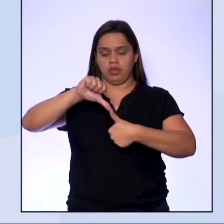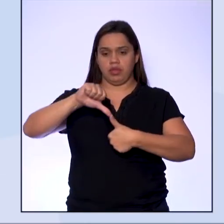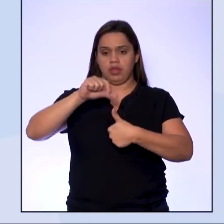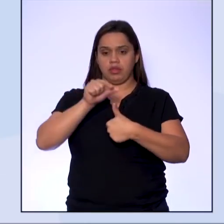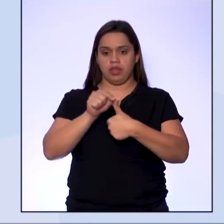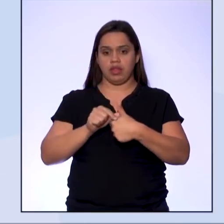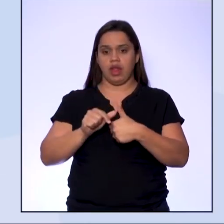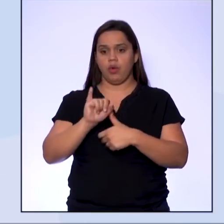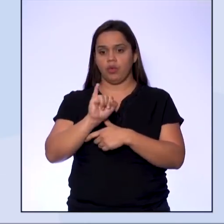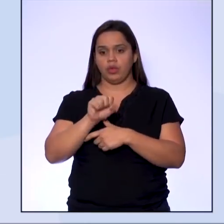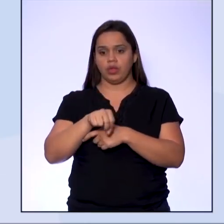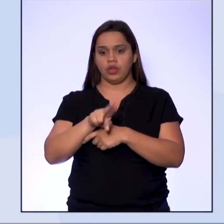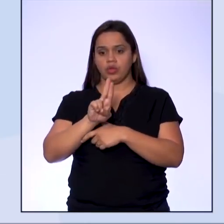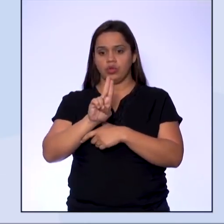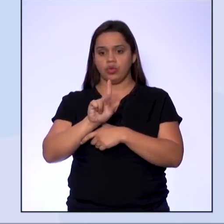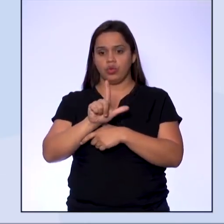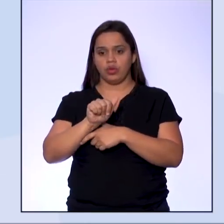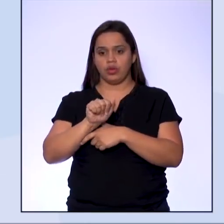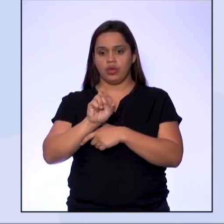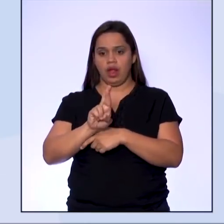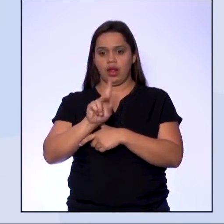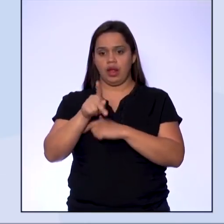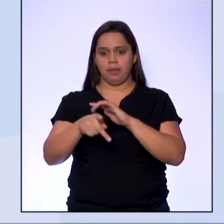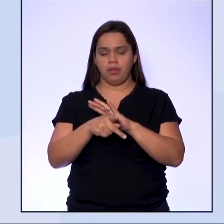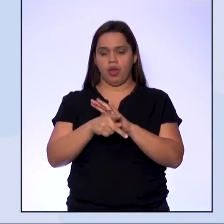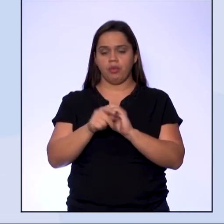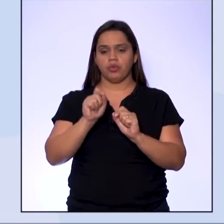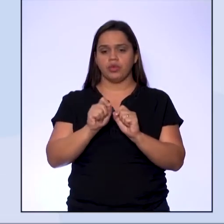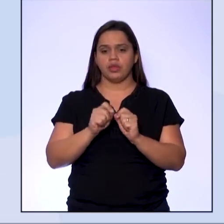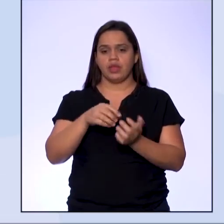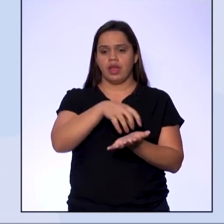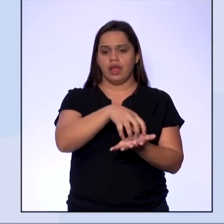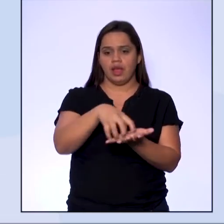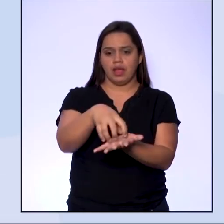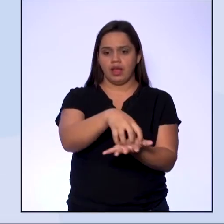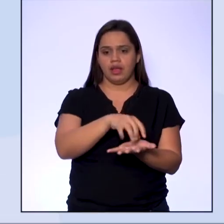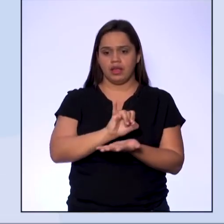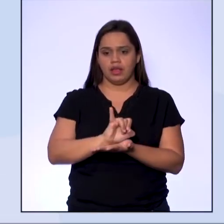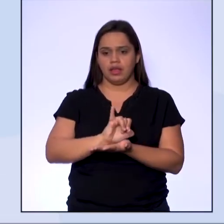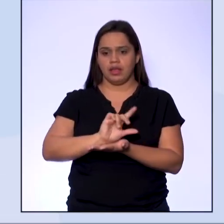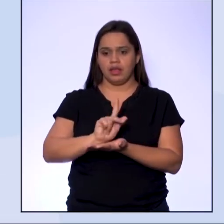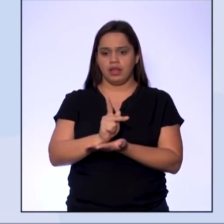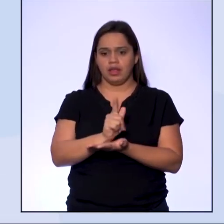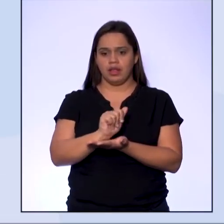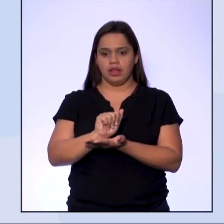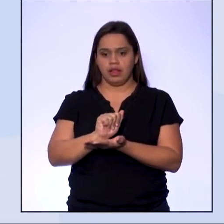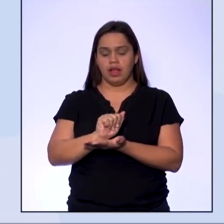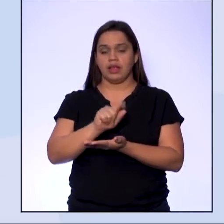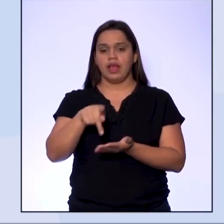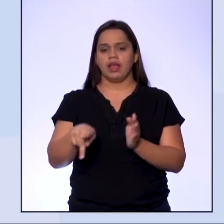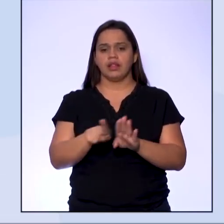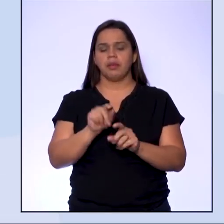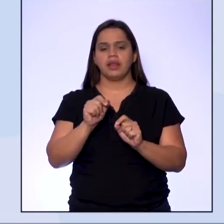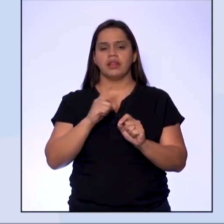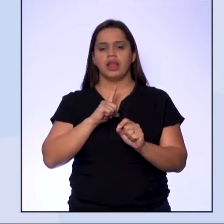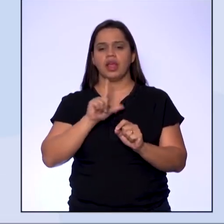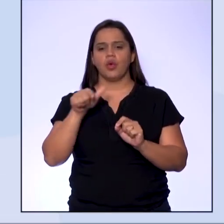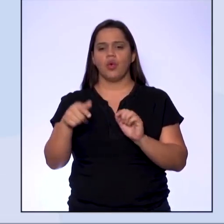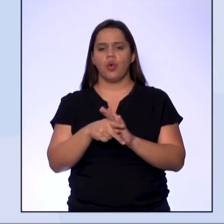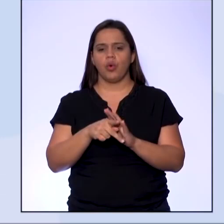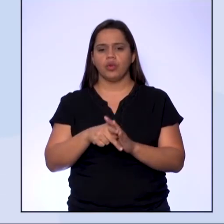que liga a América do Norte com a América do Sul, por isso que é um continente extenso. Esse istmo é nada mais do que essa